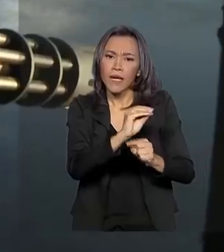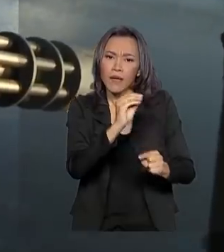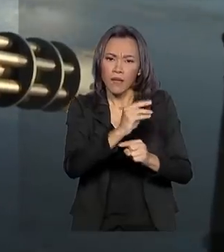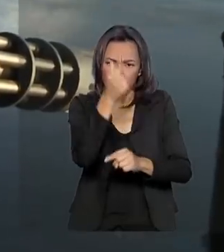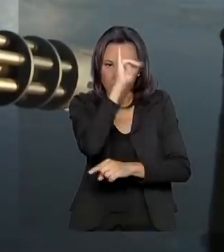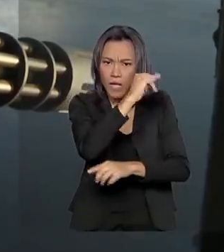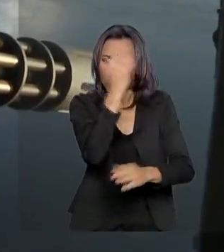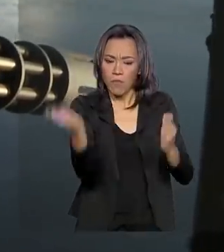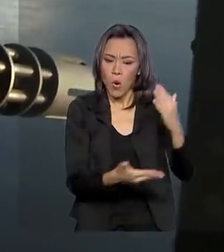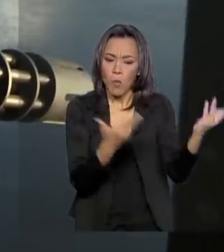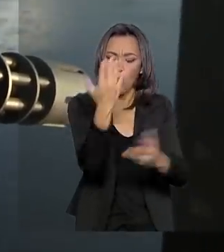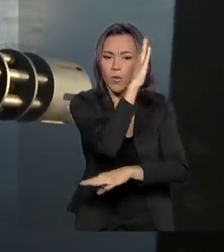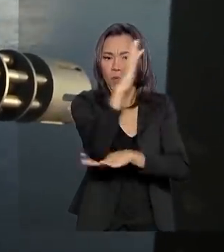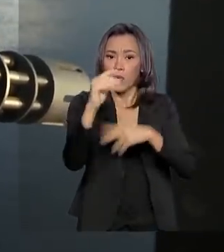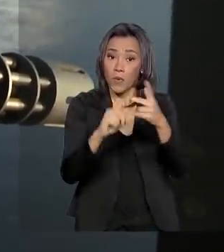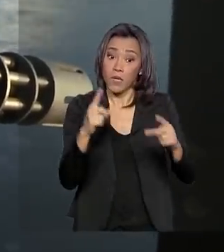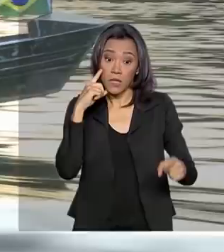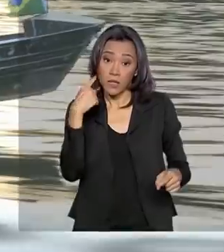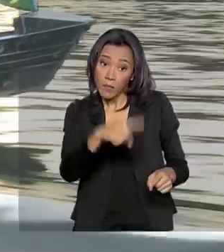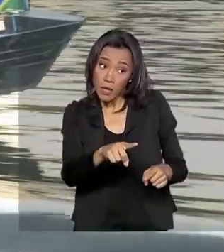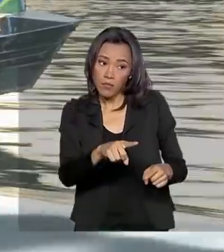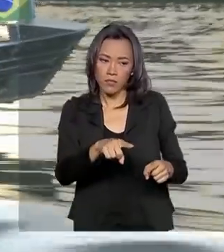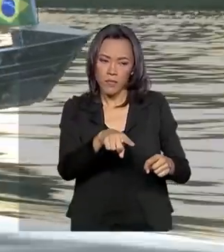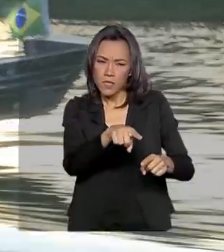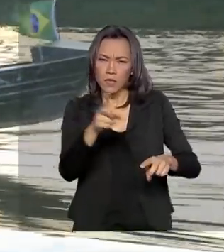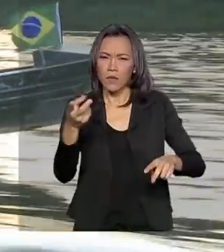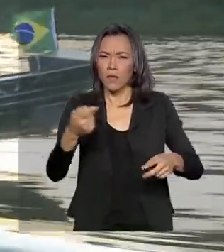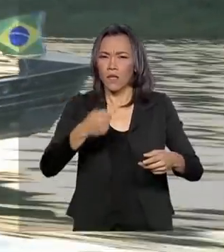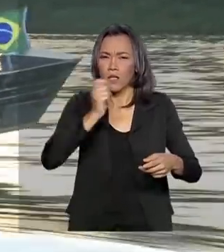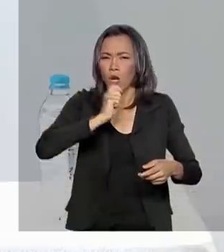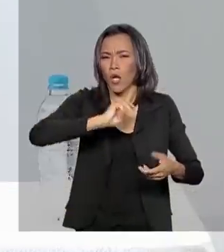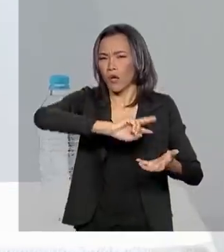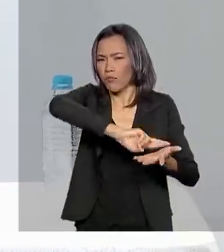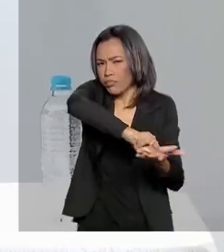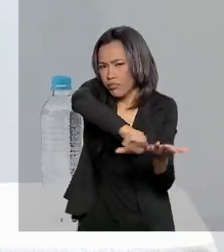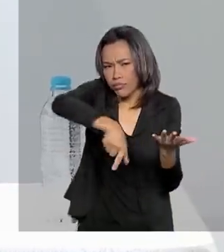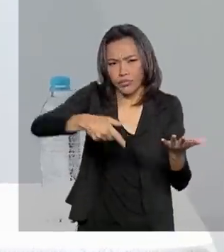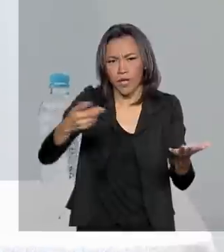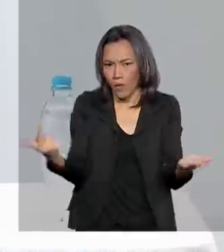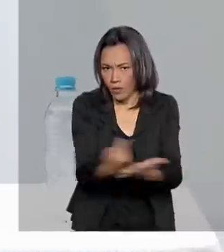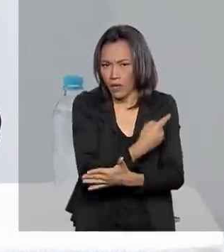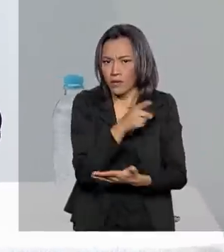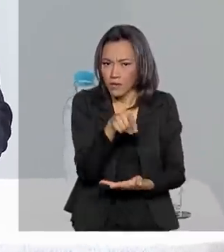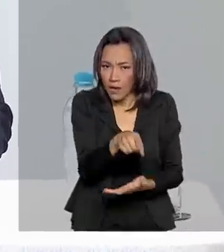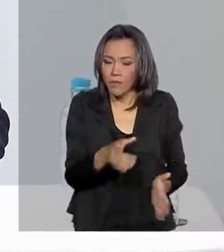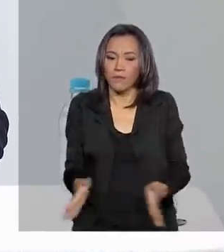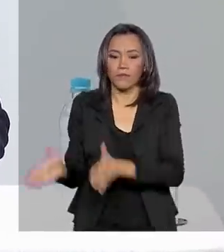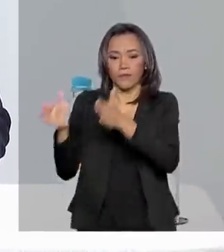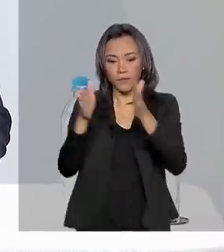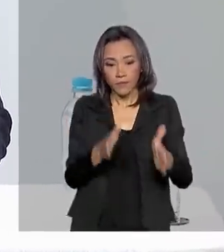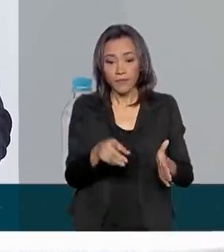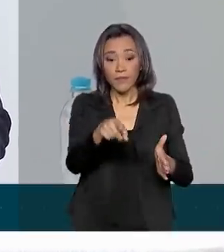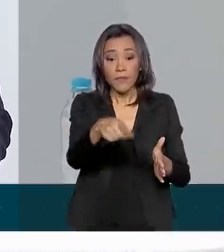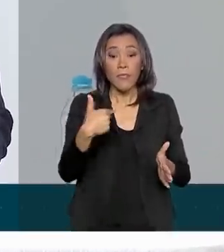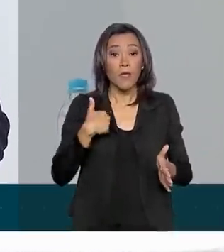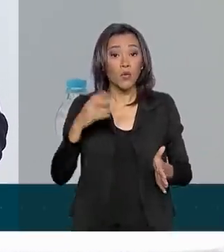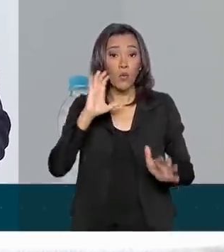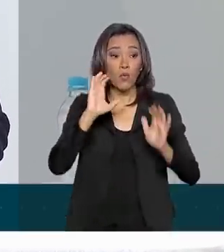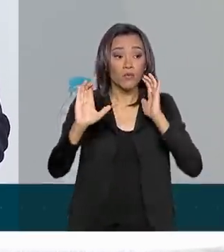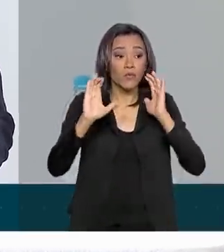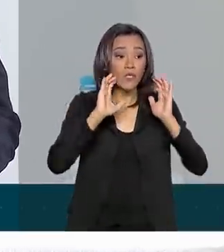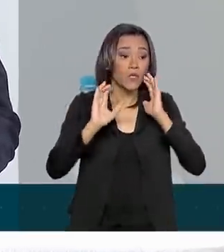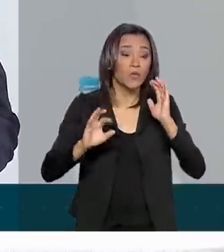e repressão a ilícitos na Amazônia Legal. Eu estou ouvindo os diferentes ministros,